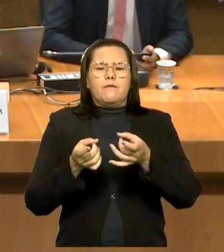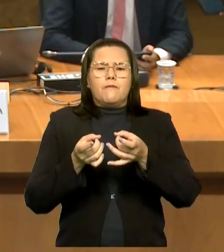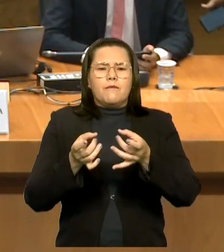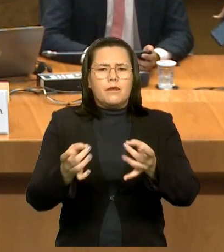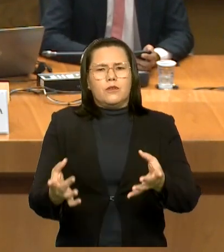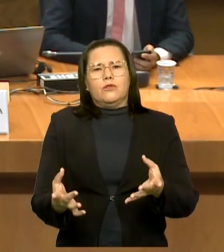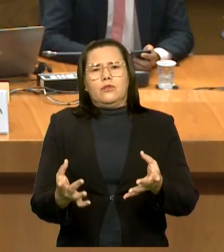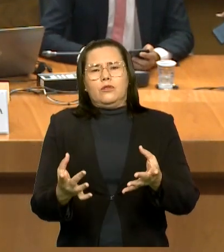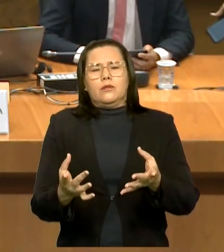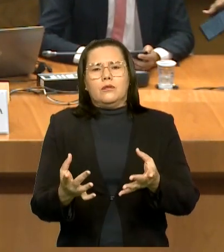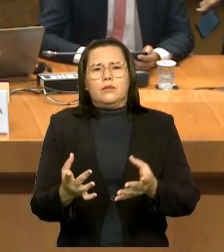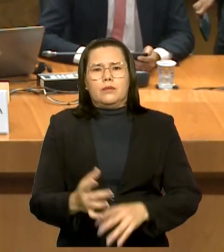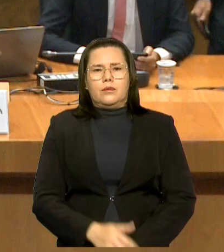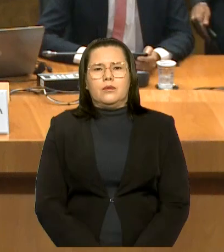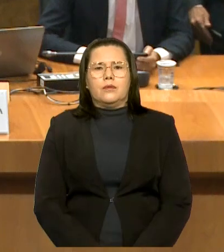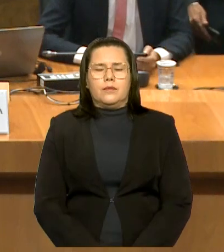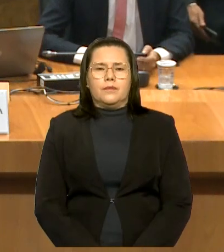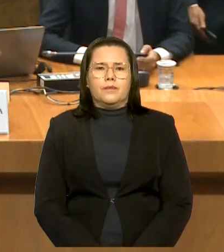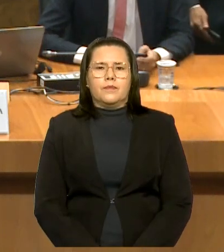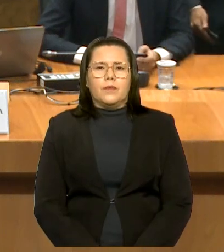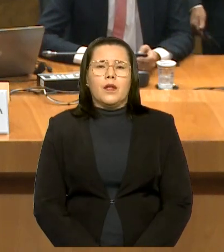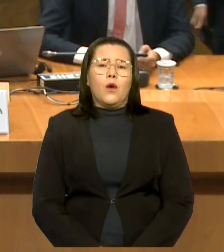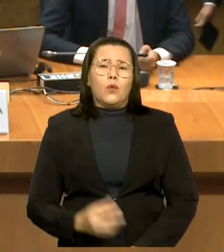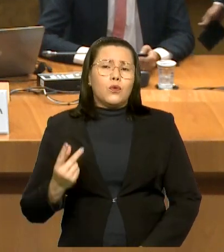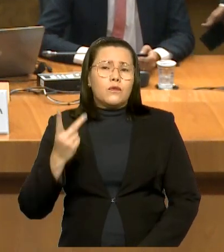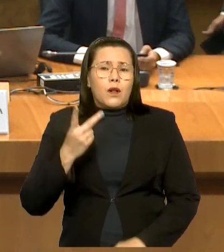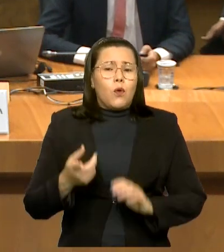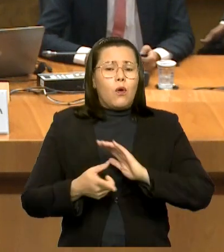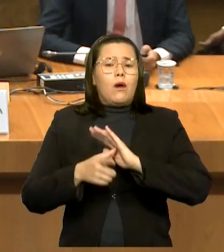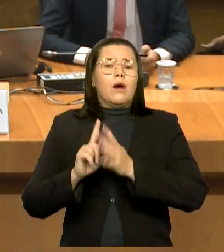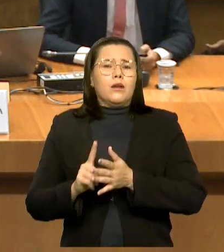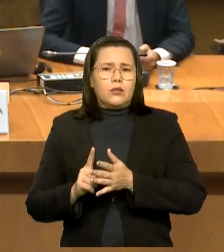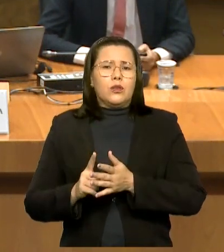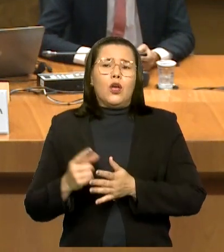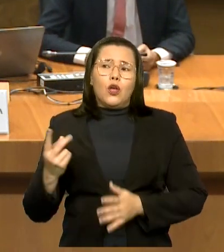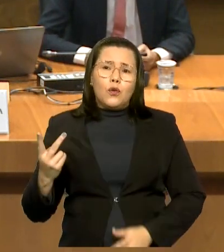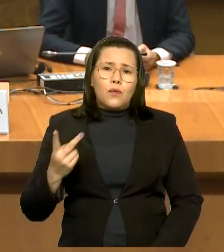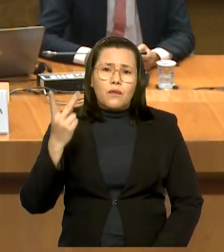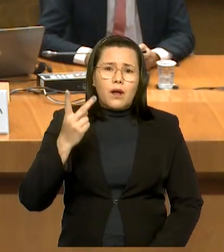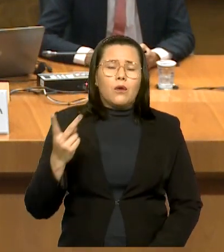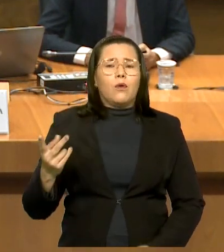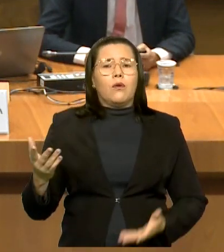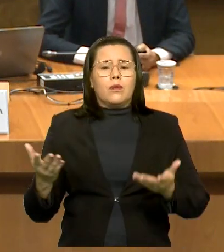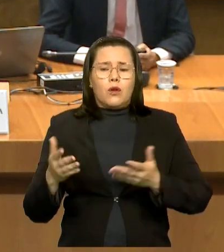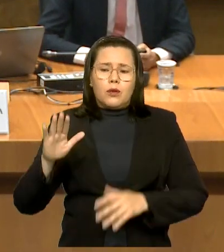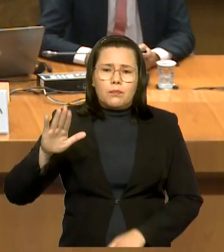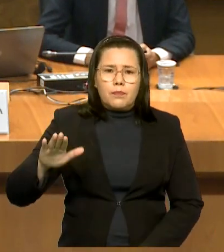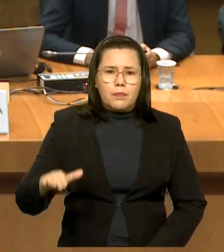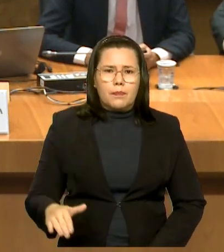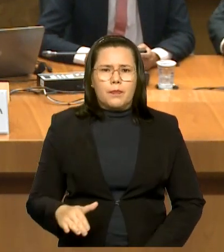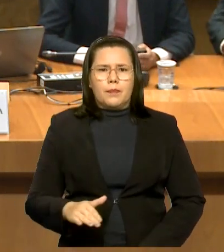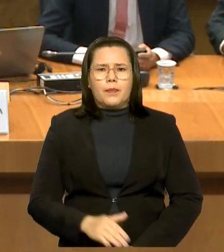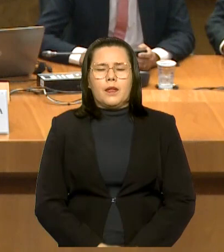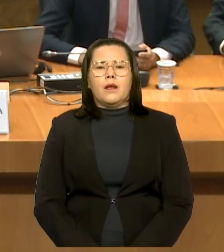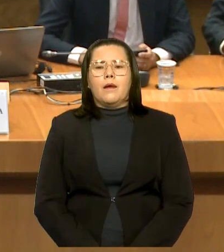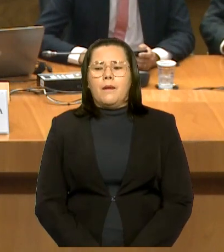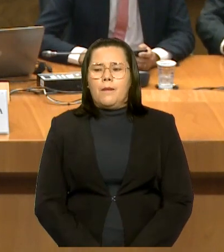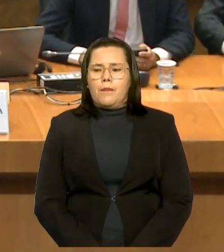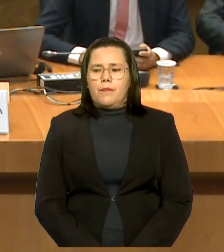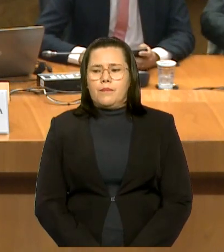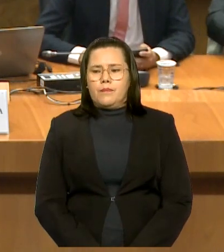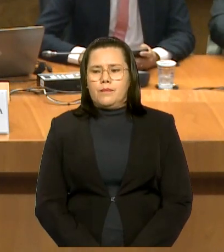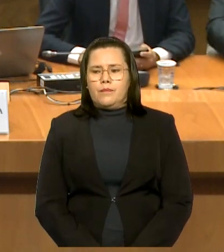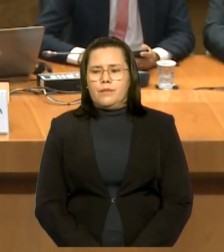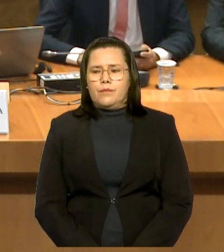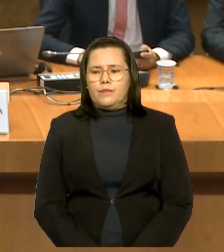consumidor. Com pareceres favoráveis das comissões de Constituição, Justiça e Cidadania, relator deputado Galbert Cutrim,